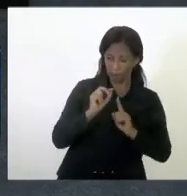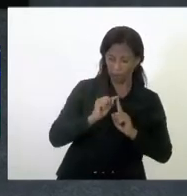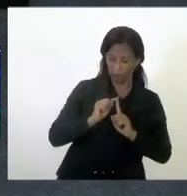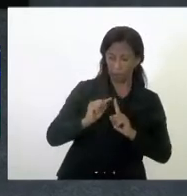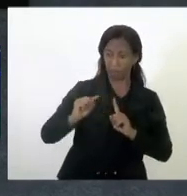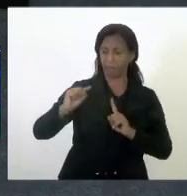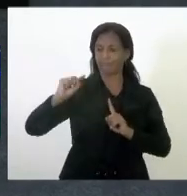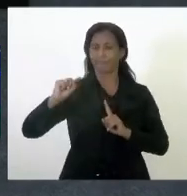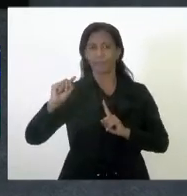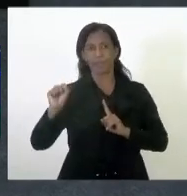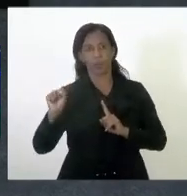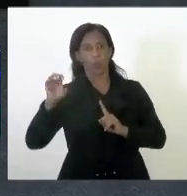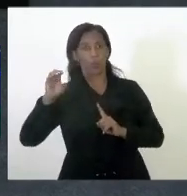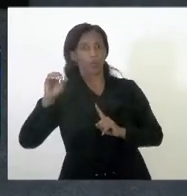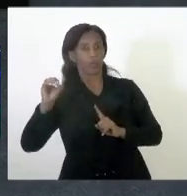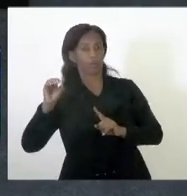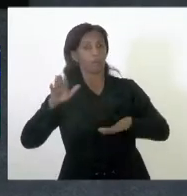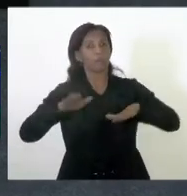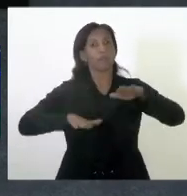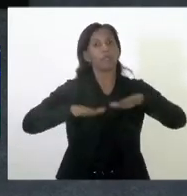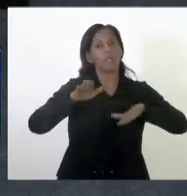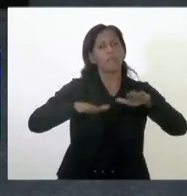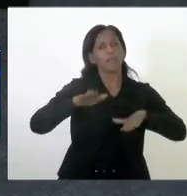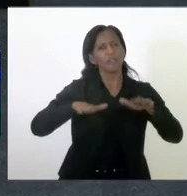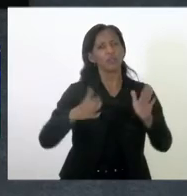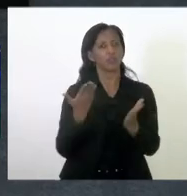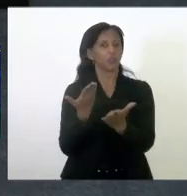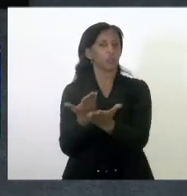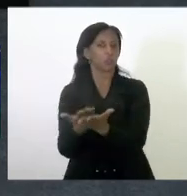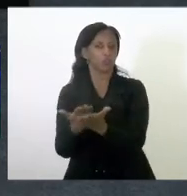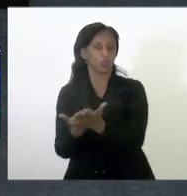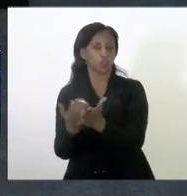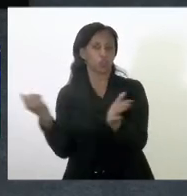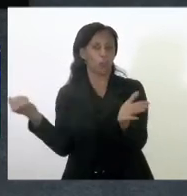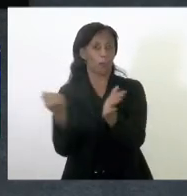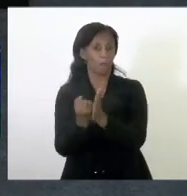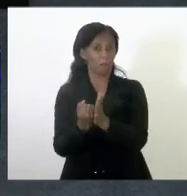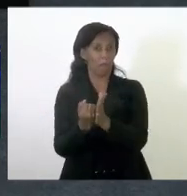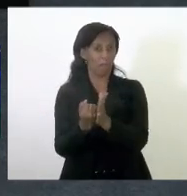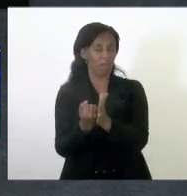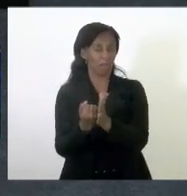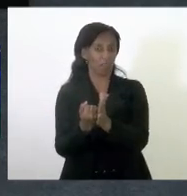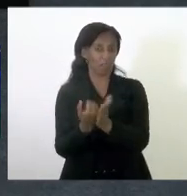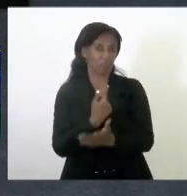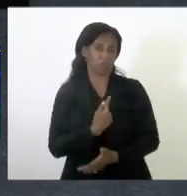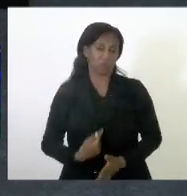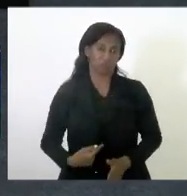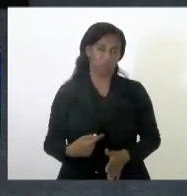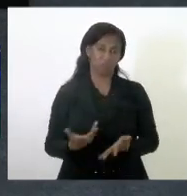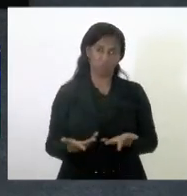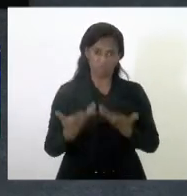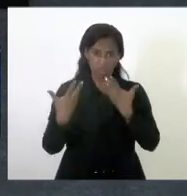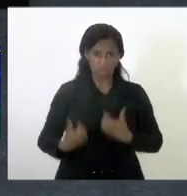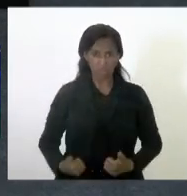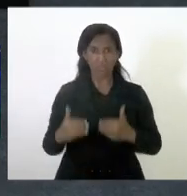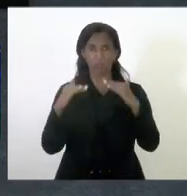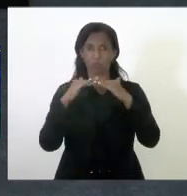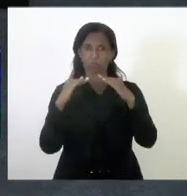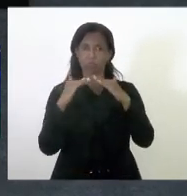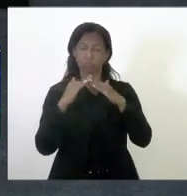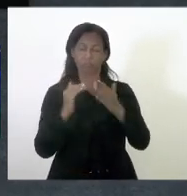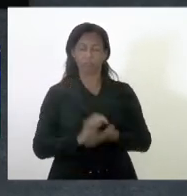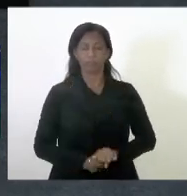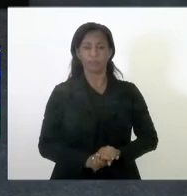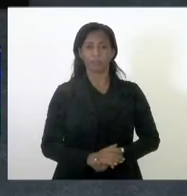80, dependendo do estudo de impacto do governo. Aceitamos o acordo. E o governo irá fazer o